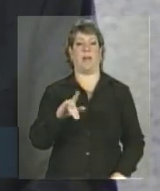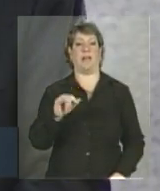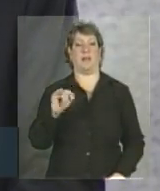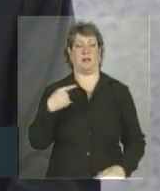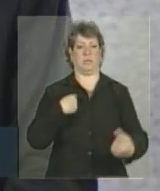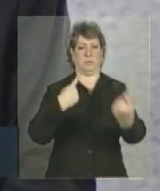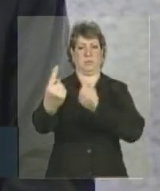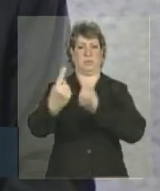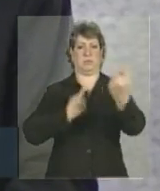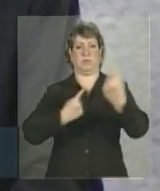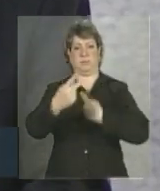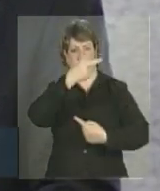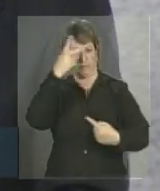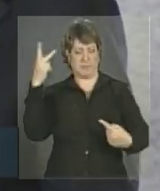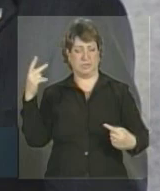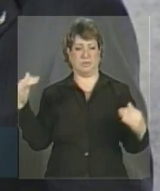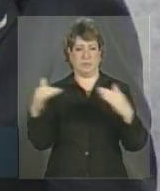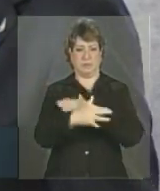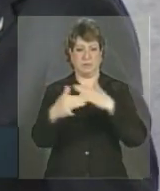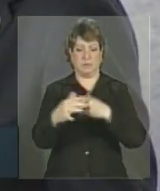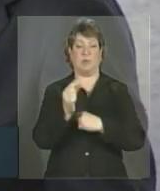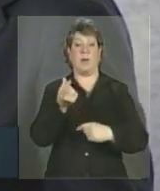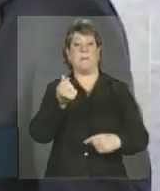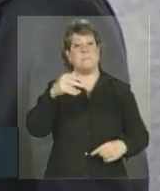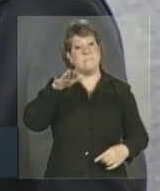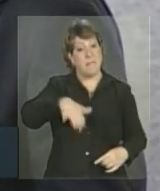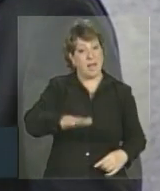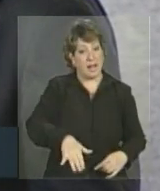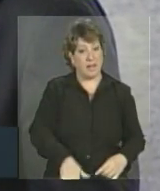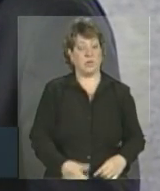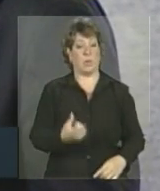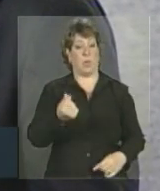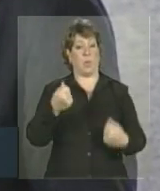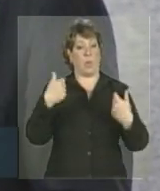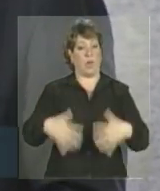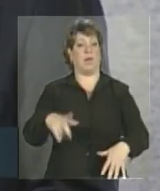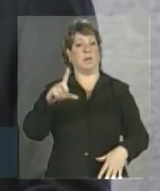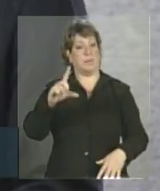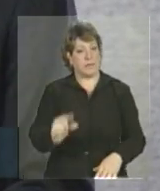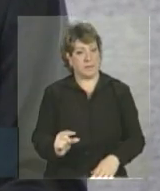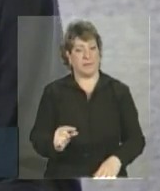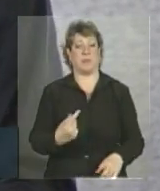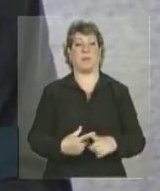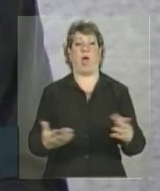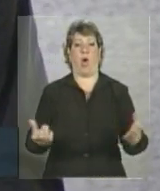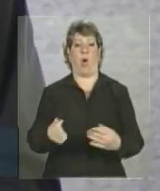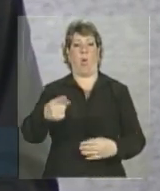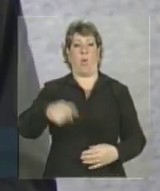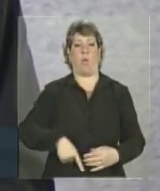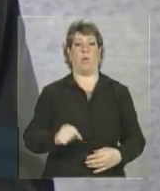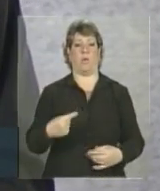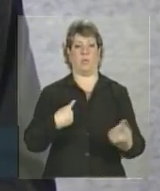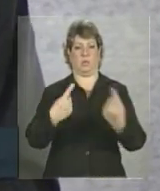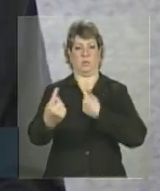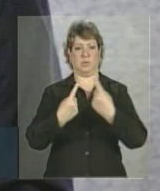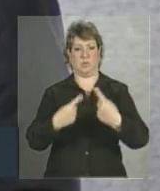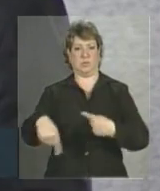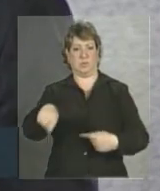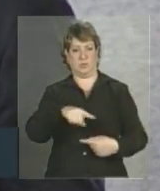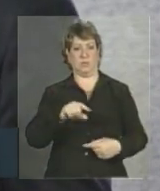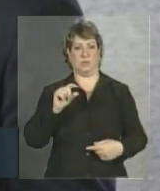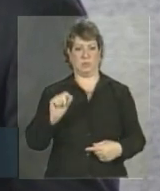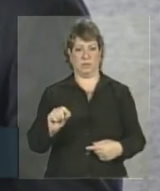mobilização de passageiros, barateando os custos do que é cobrado nas passagens desses transportes